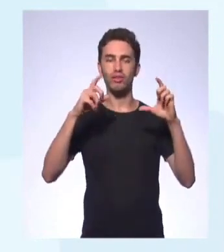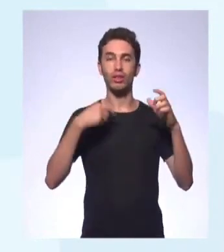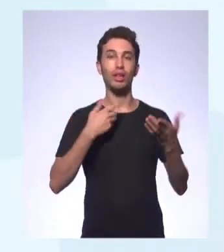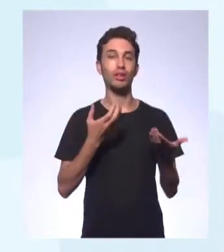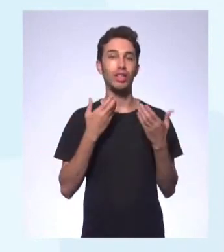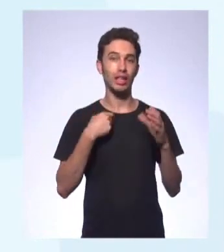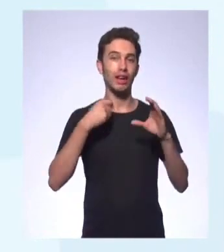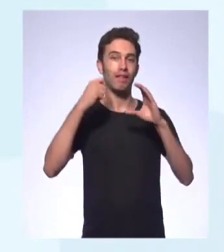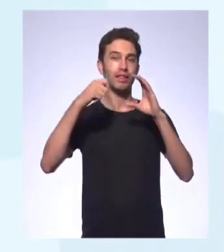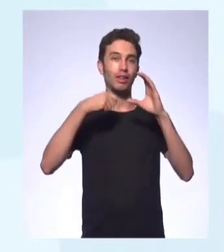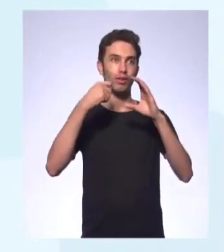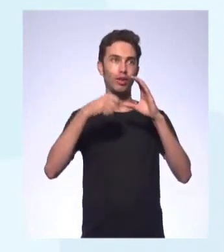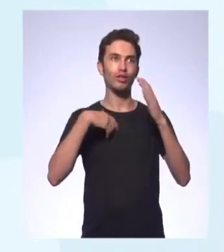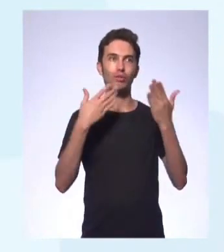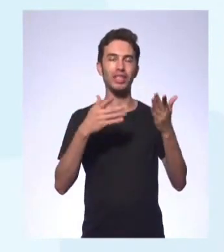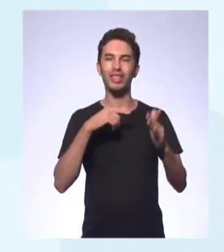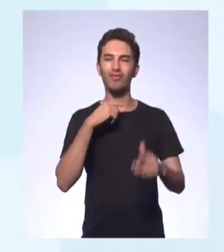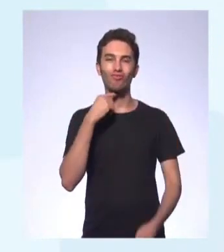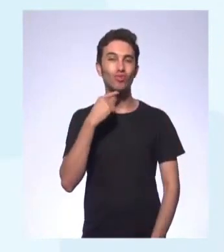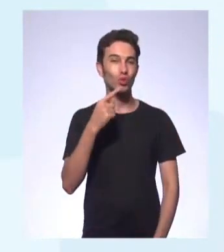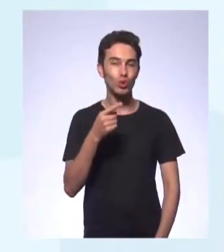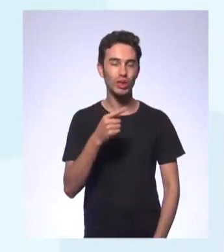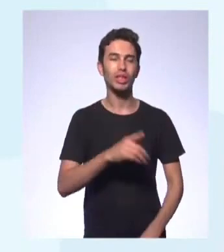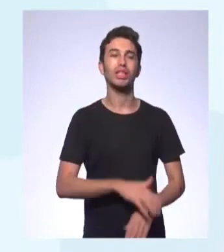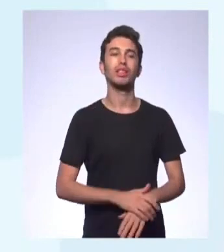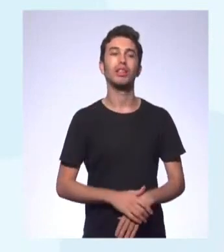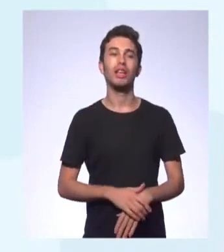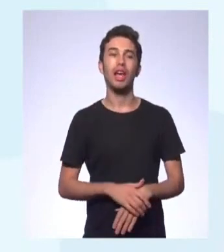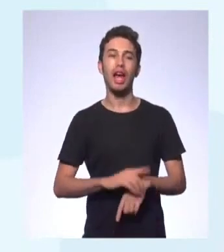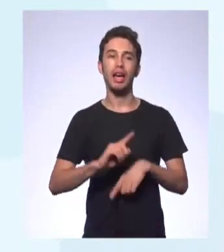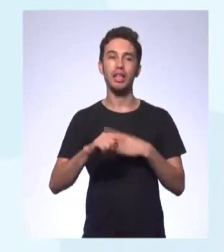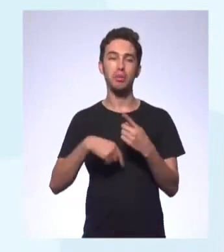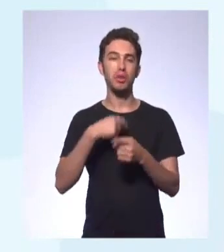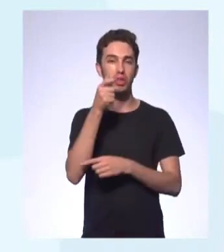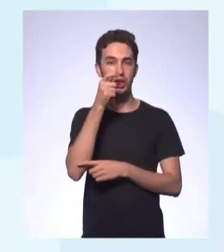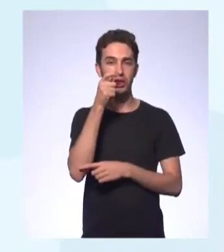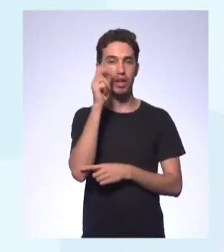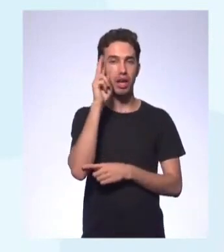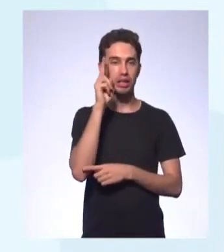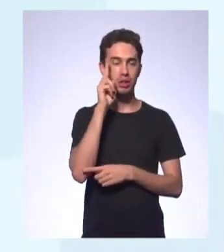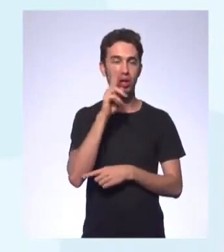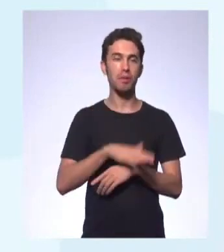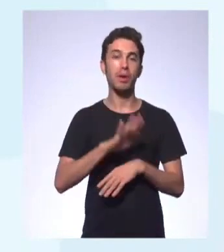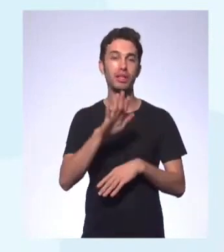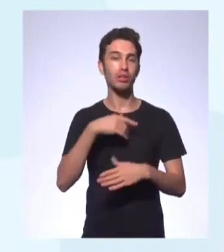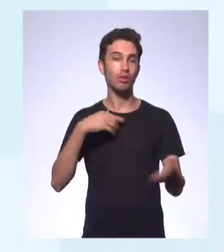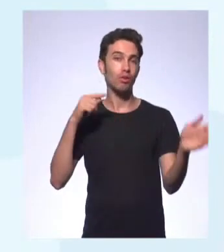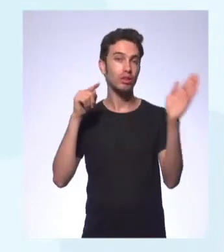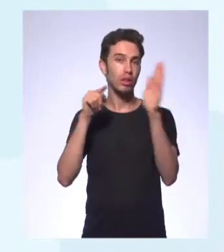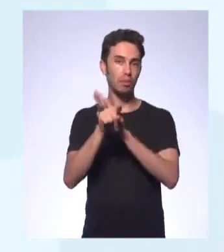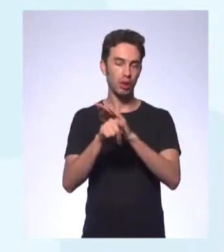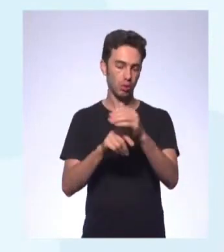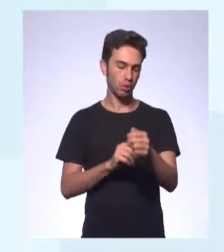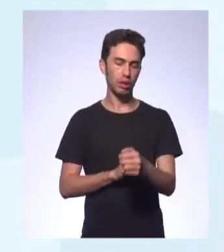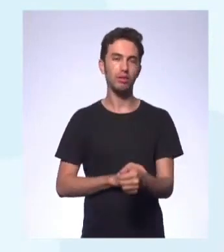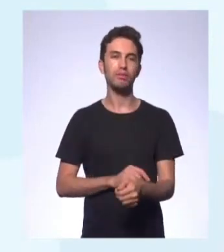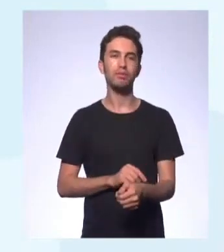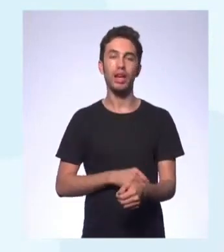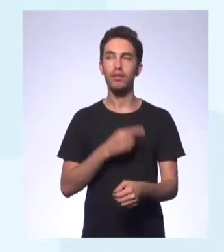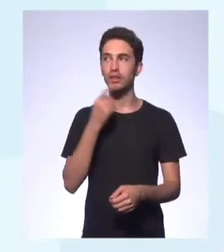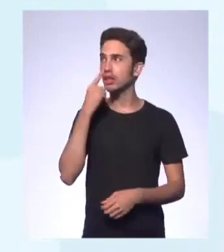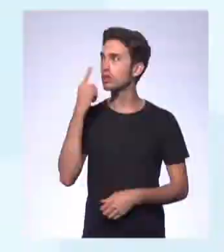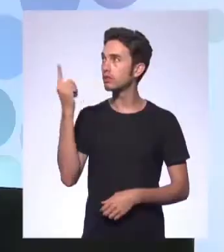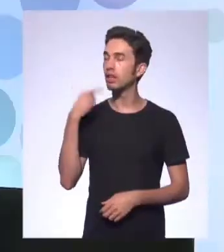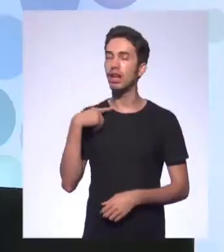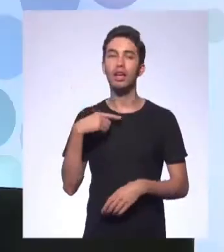certo dessa vez. Uma próxima a gente passa, né, para vocês verem a história deles. Mas eu já vou fazer uma pergunta. Vocês pegaram aí a manchete,